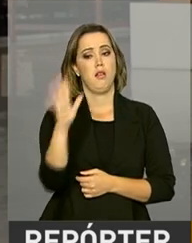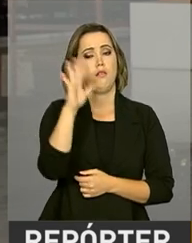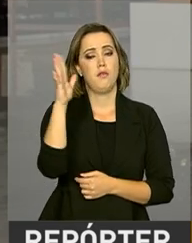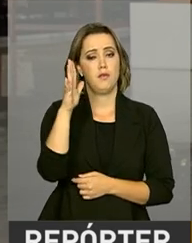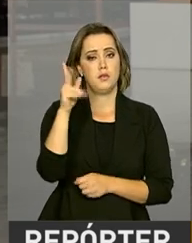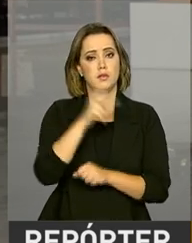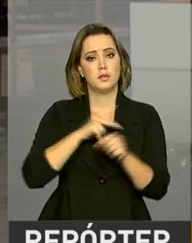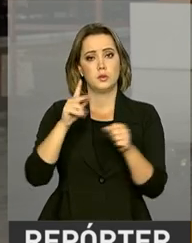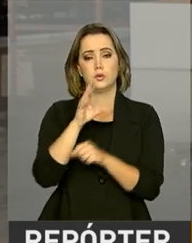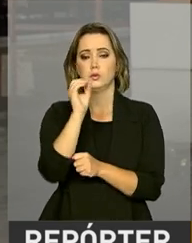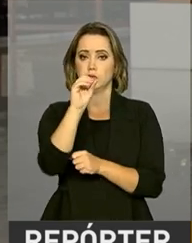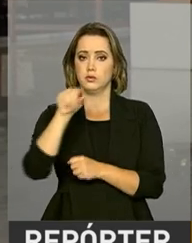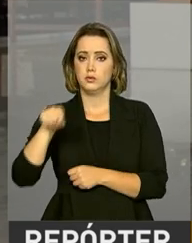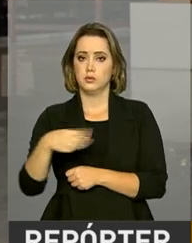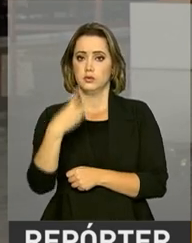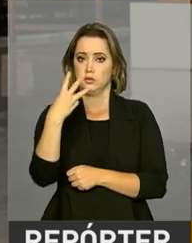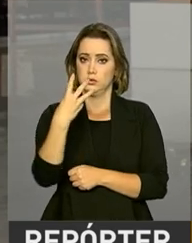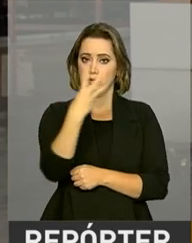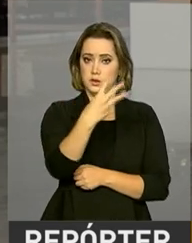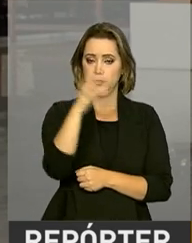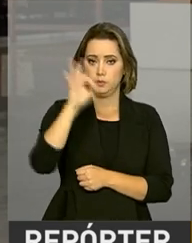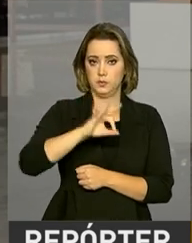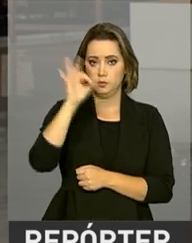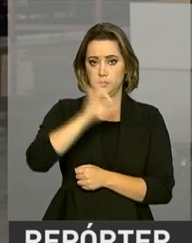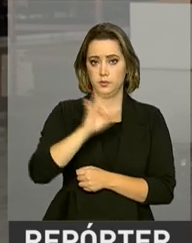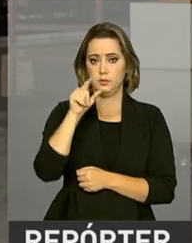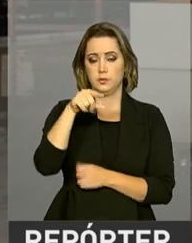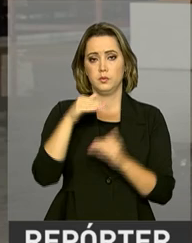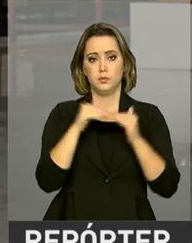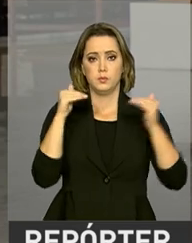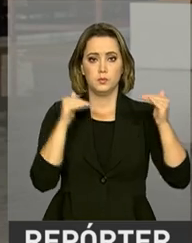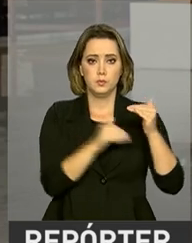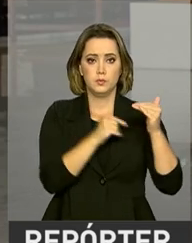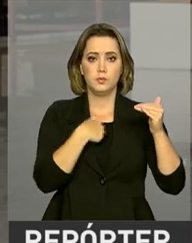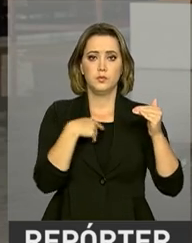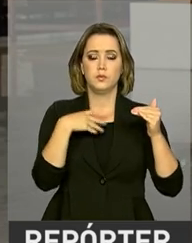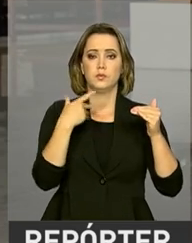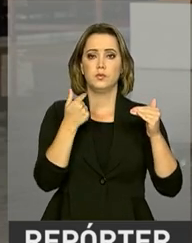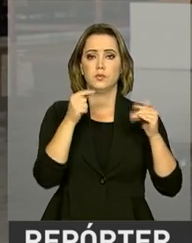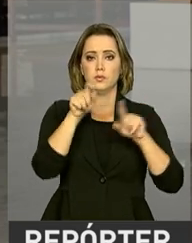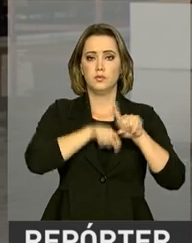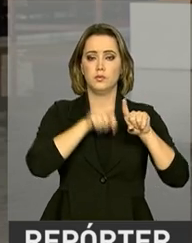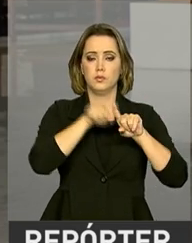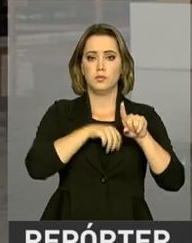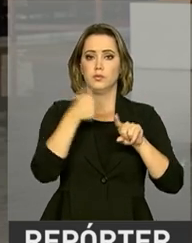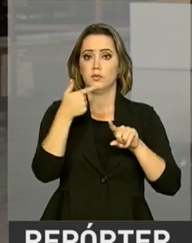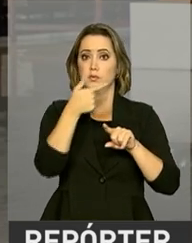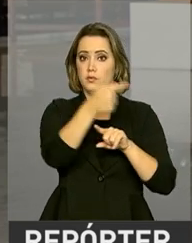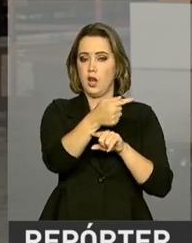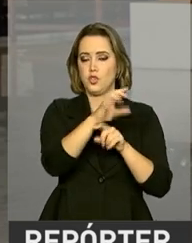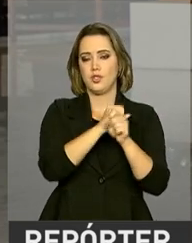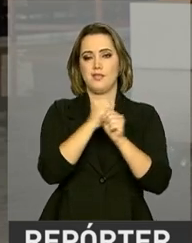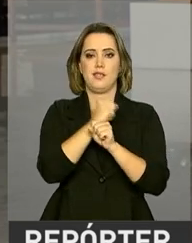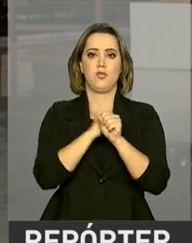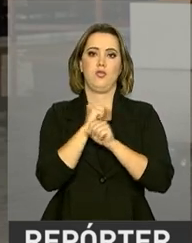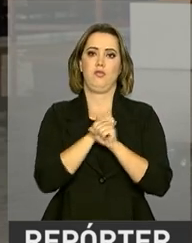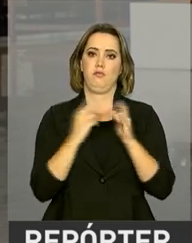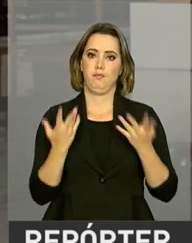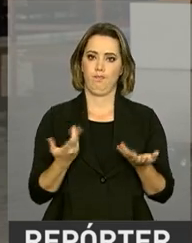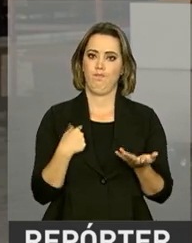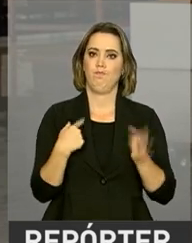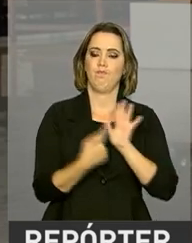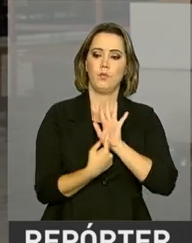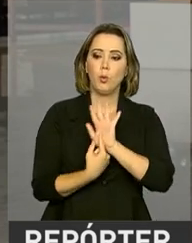país fechou em 0,33 por cento o menor resultado em dizer para o mês em 17 anos o desempenho representa